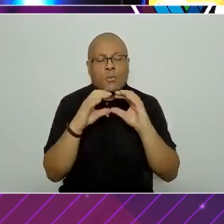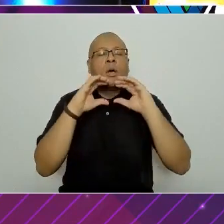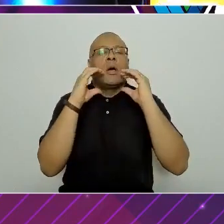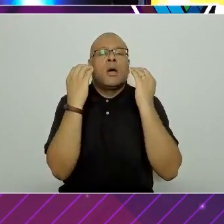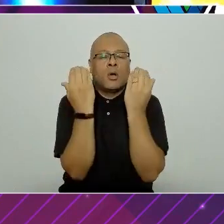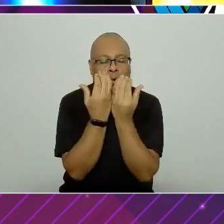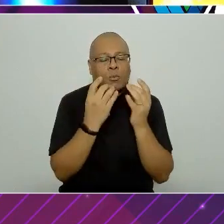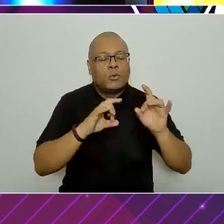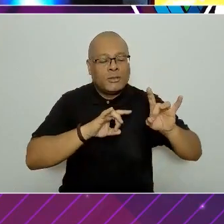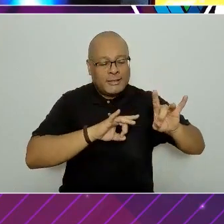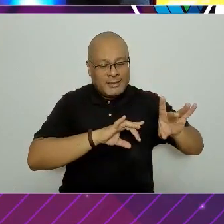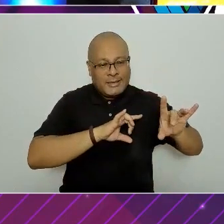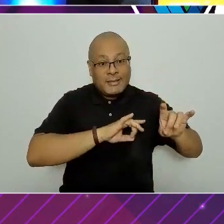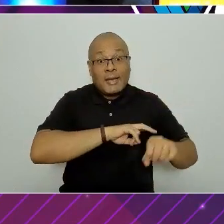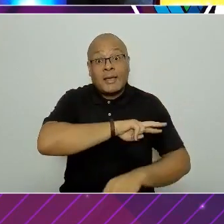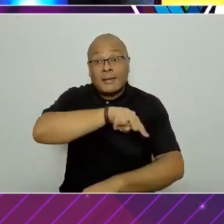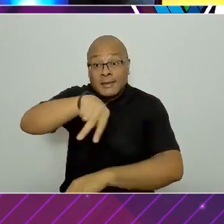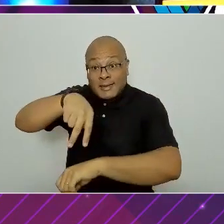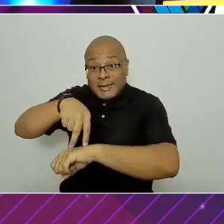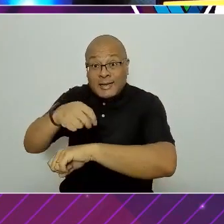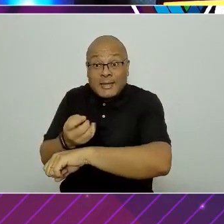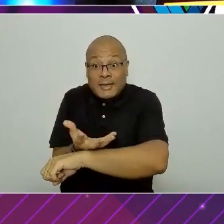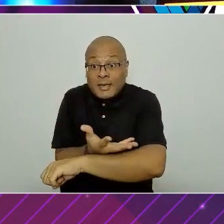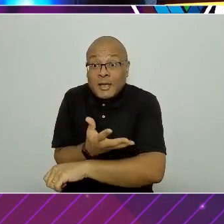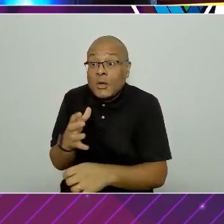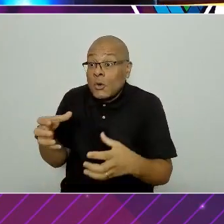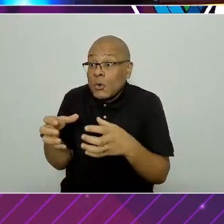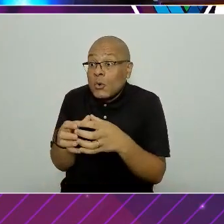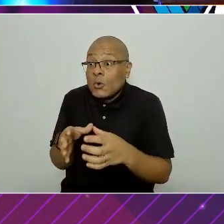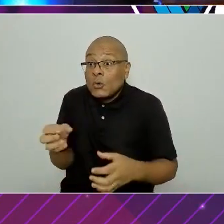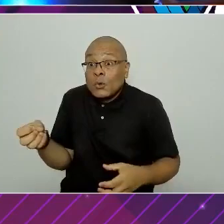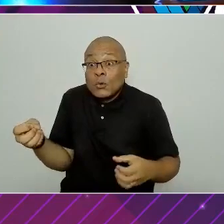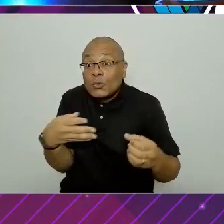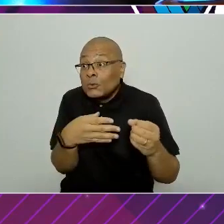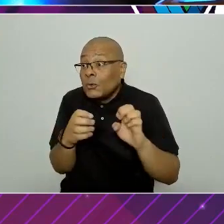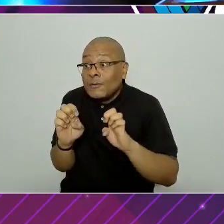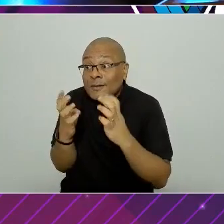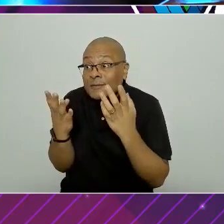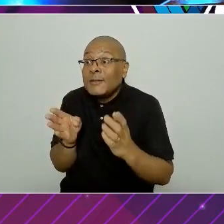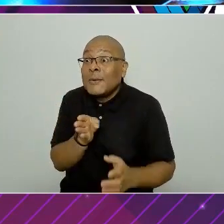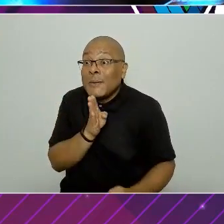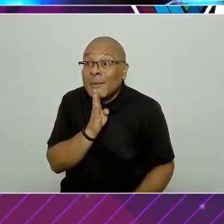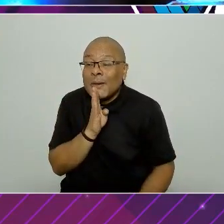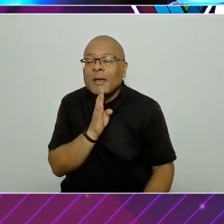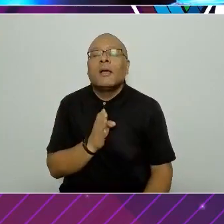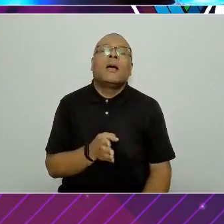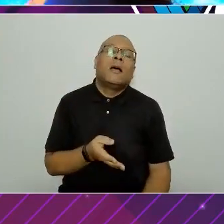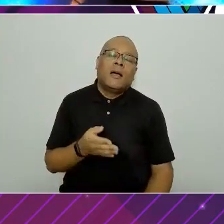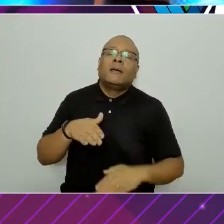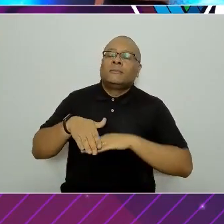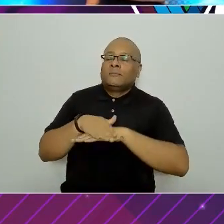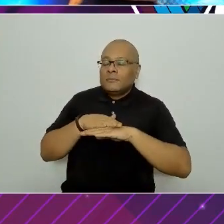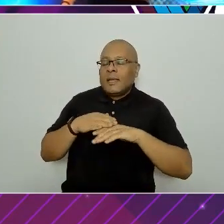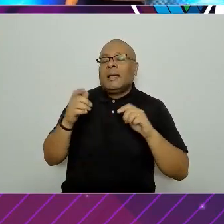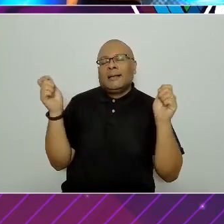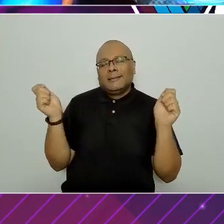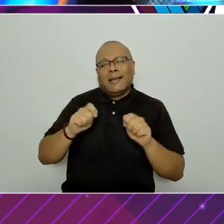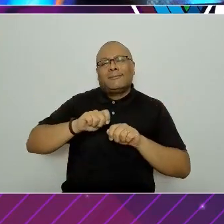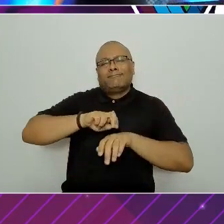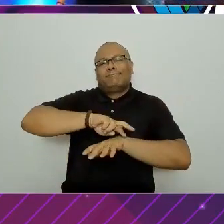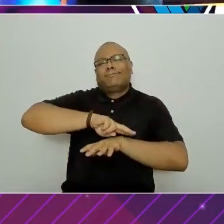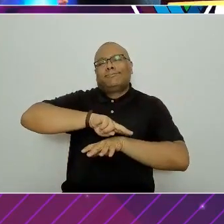muito legal, é uma emoção diferente conhecer a galera nova em eventos como esse, né, em que a gente consegue conversar sobre diversos eixos